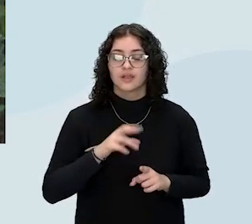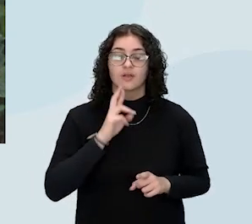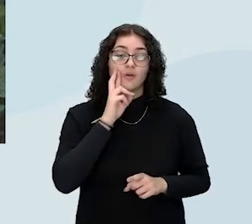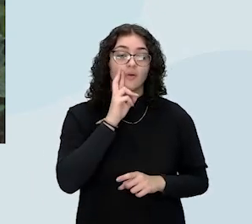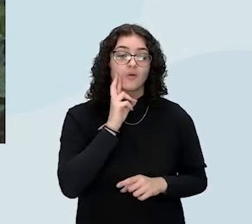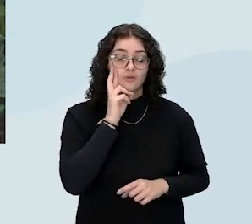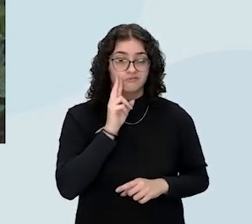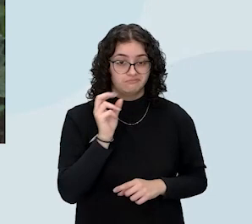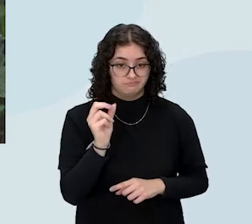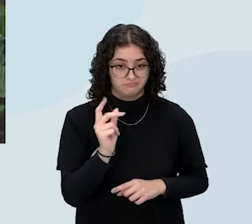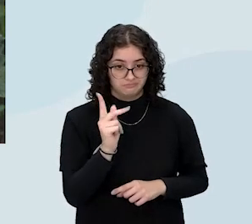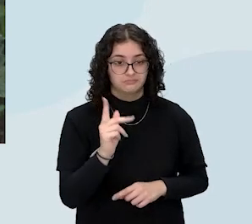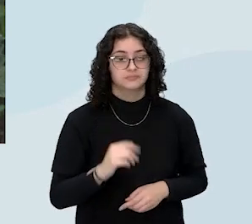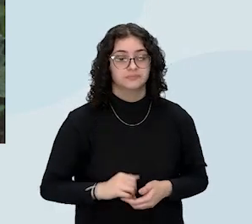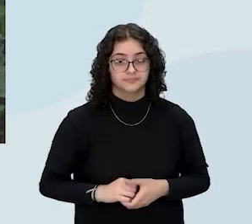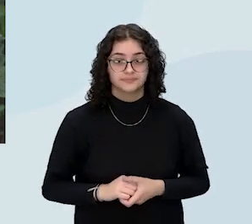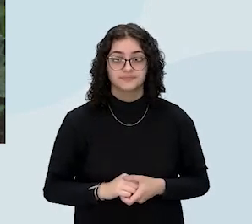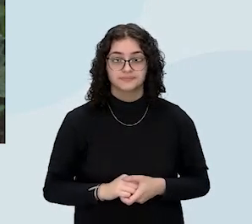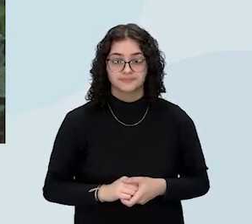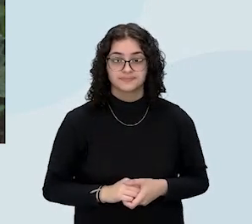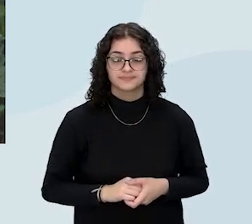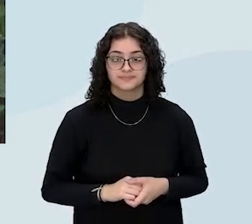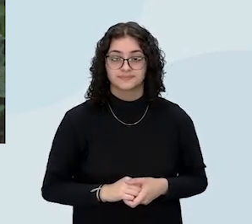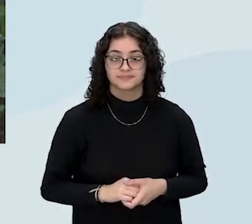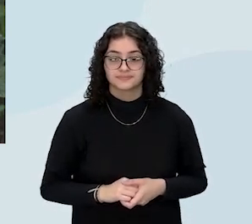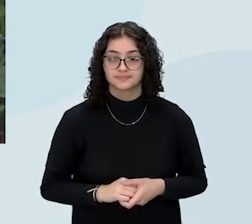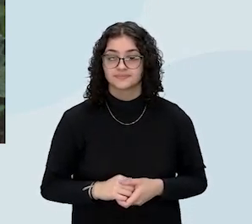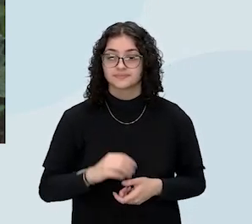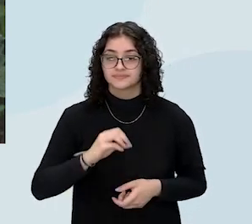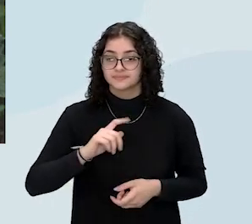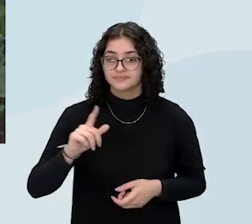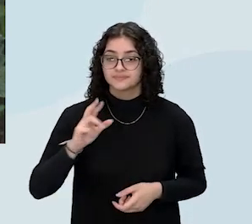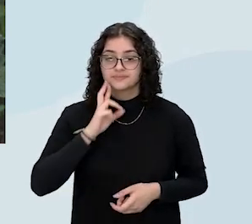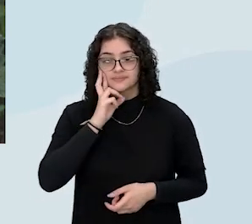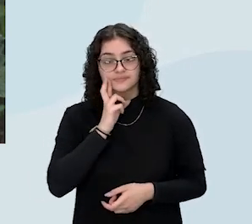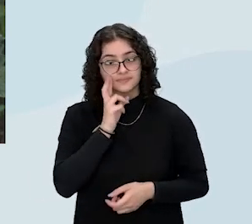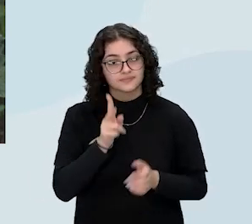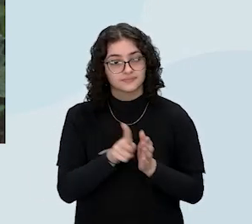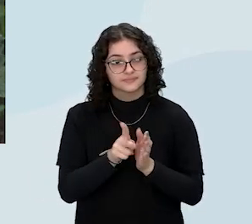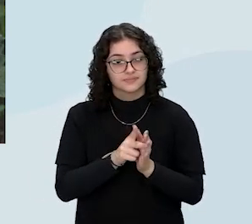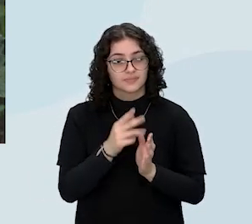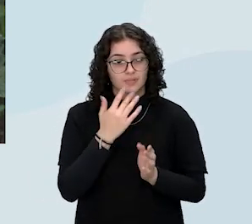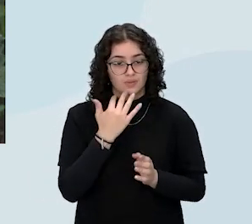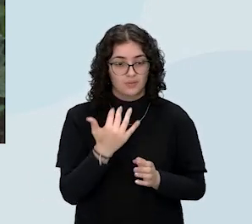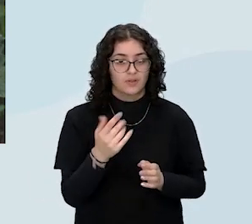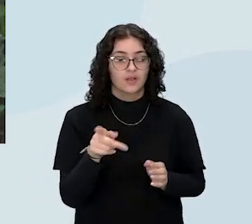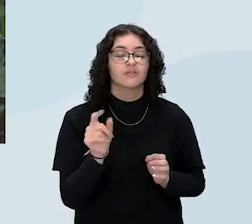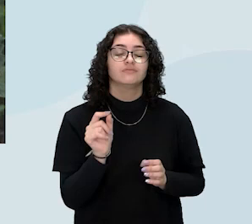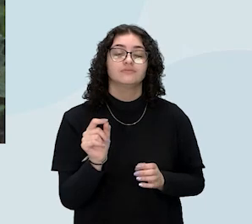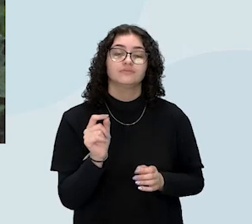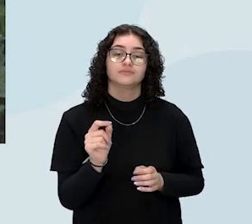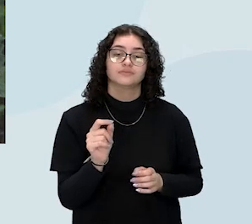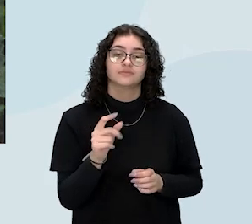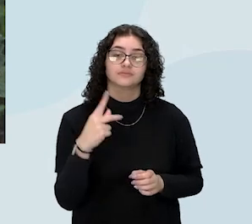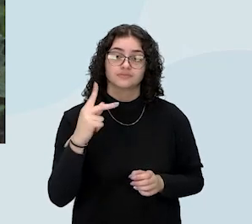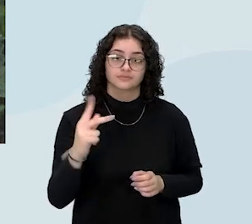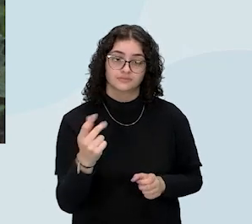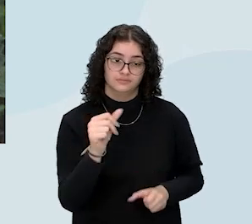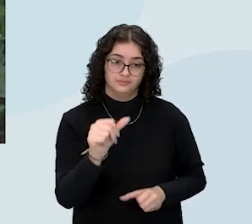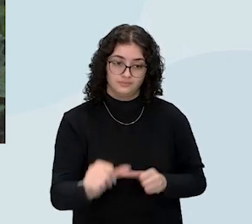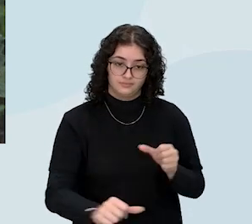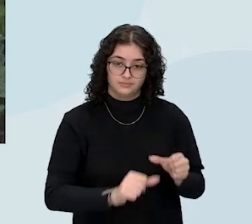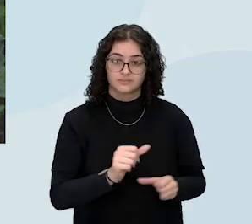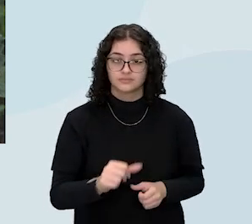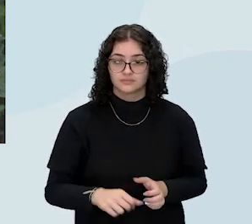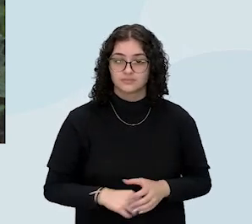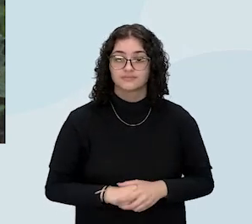rosa, tá certo? Então, a coloração azul e rosa e azul, ela é dada justamente pelo pH do